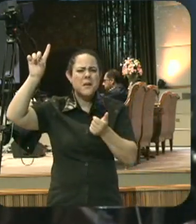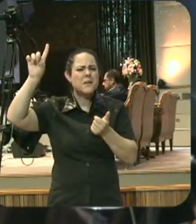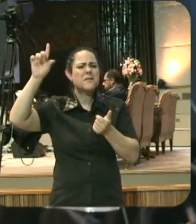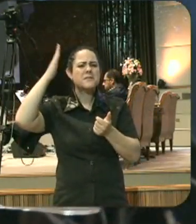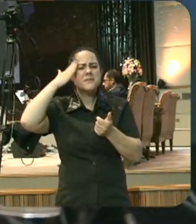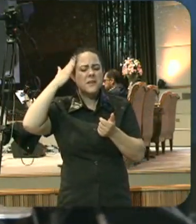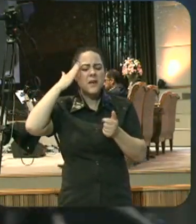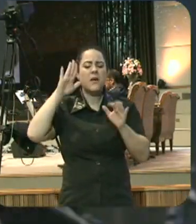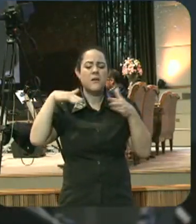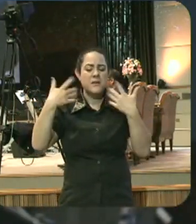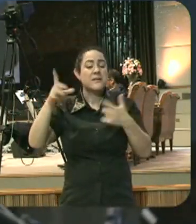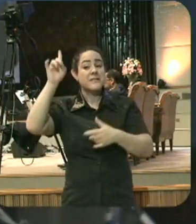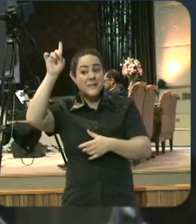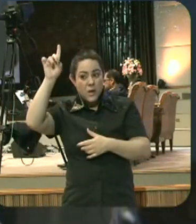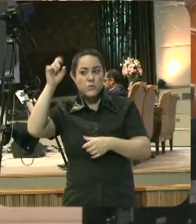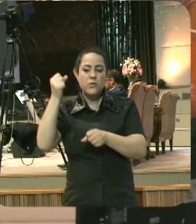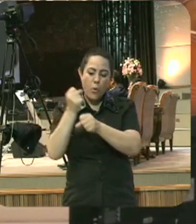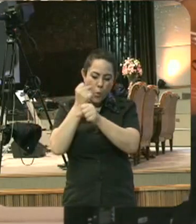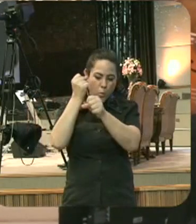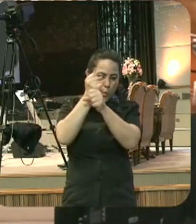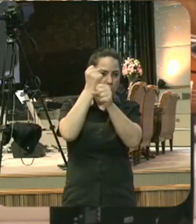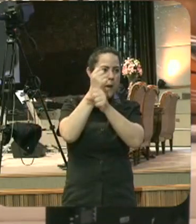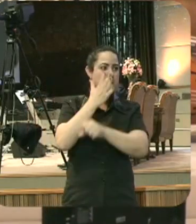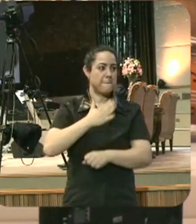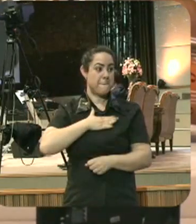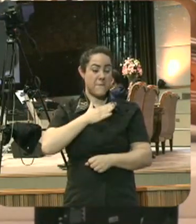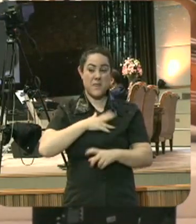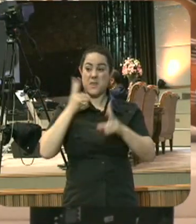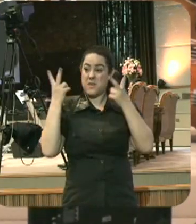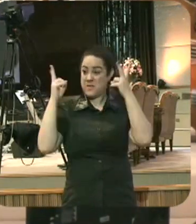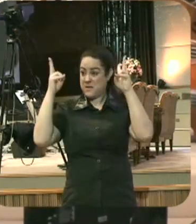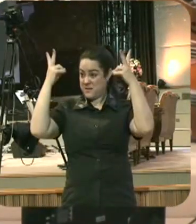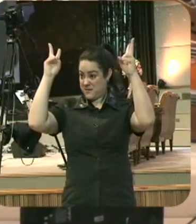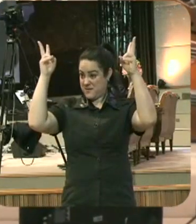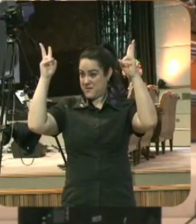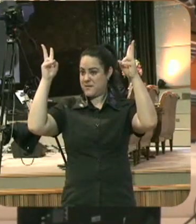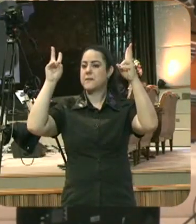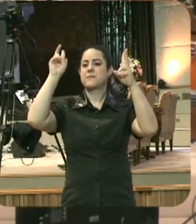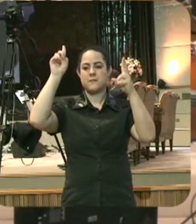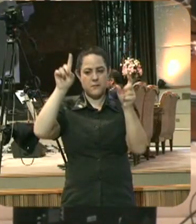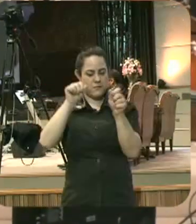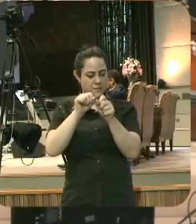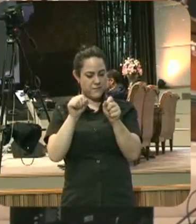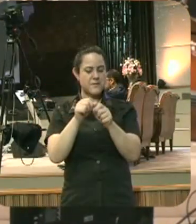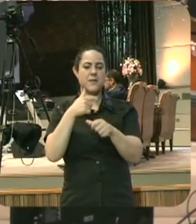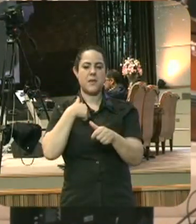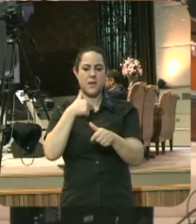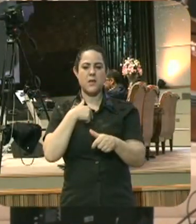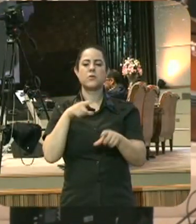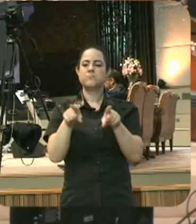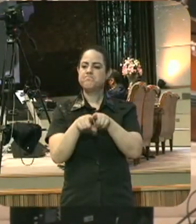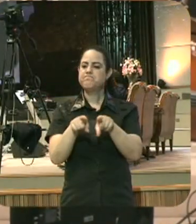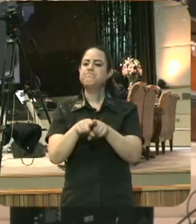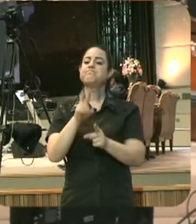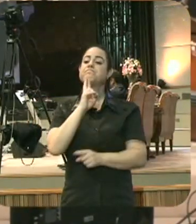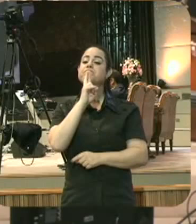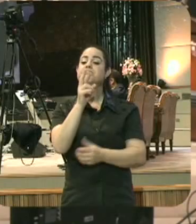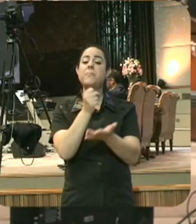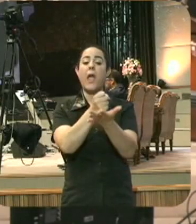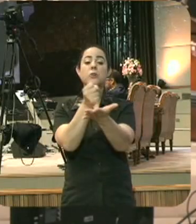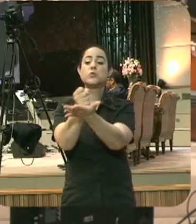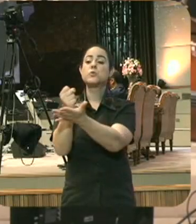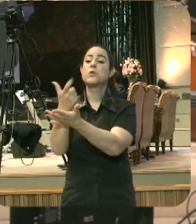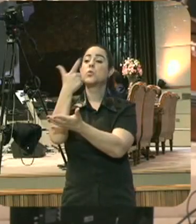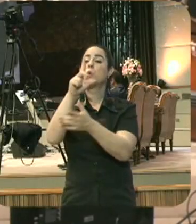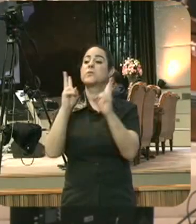que enquanto Deus está construindo a minha vitória, Deus está me fazendo resposta dele na